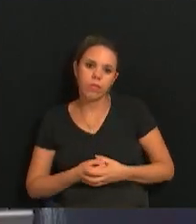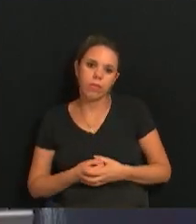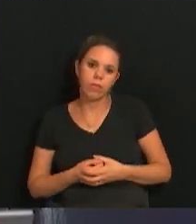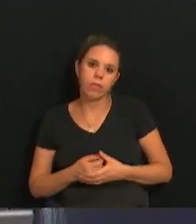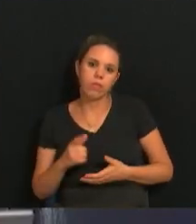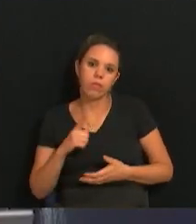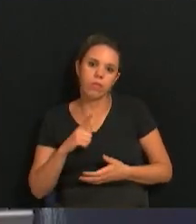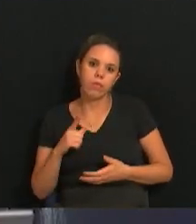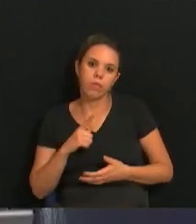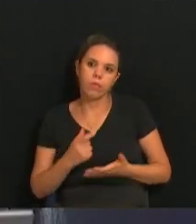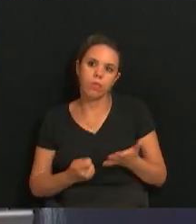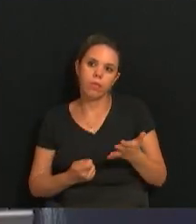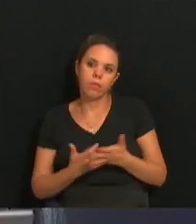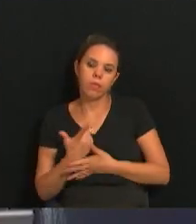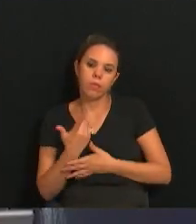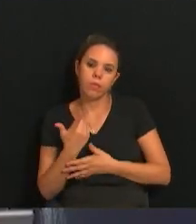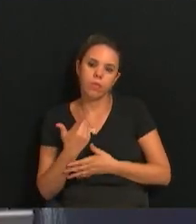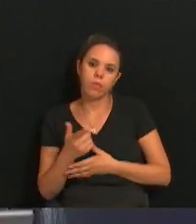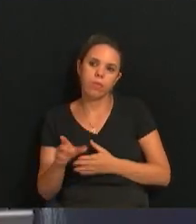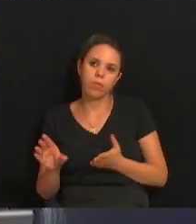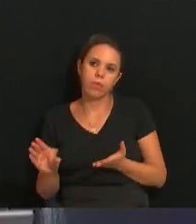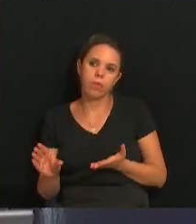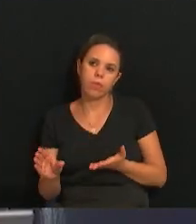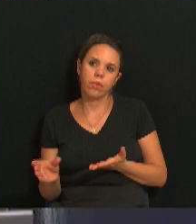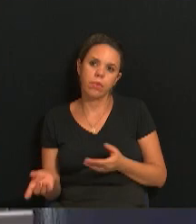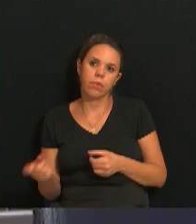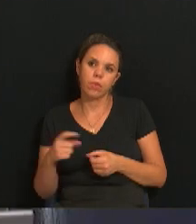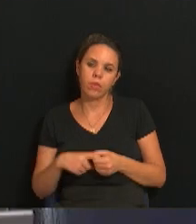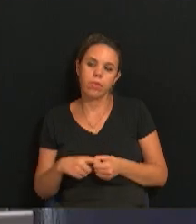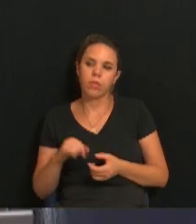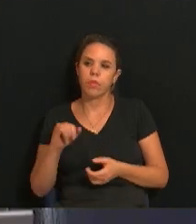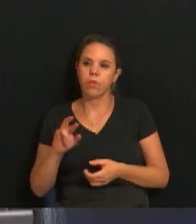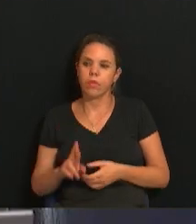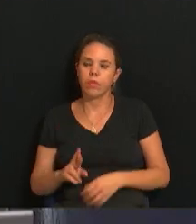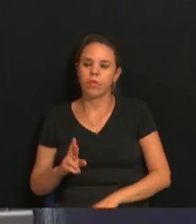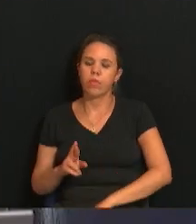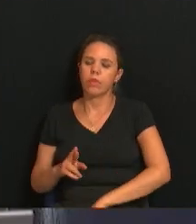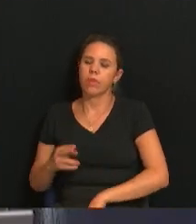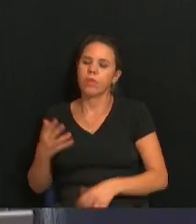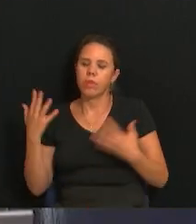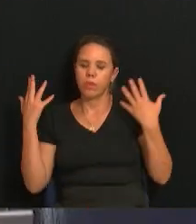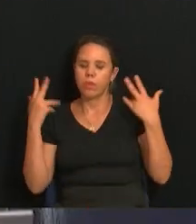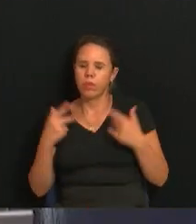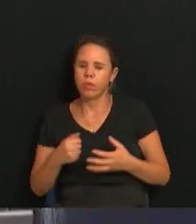que pagar ou restituir imposto de renda.